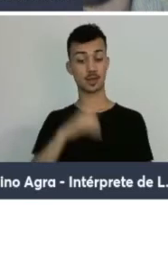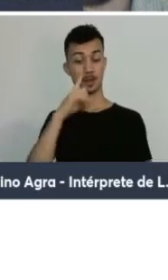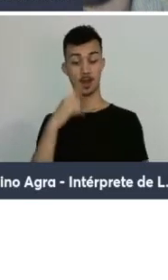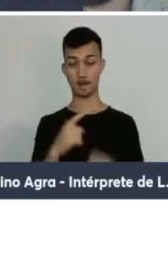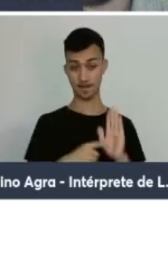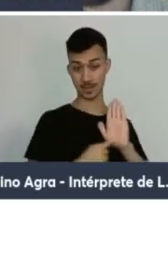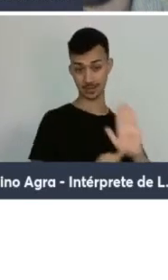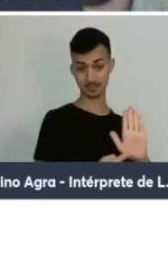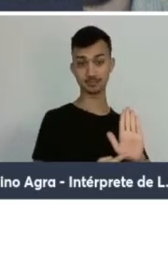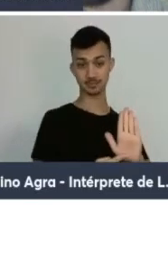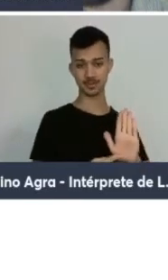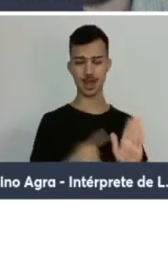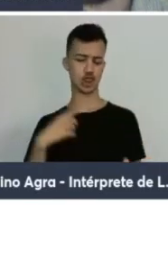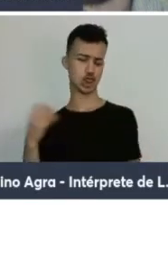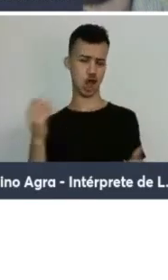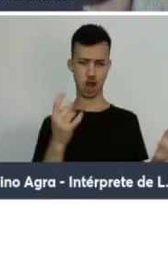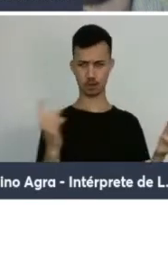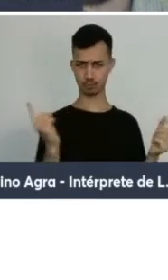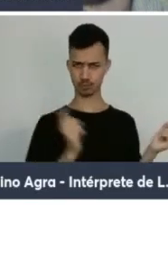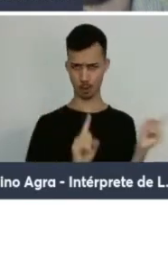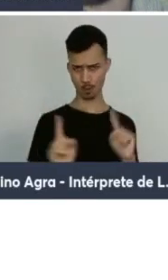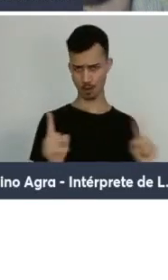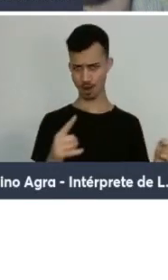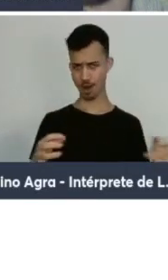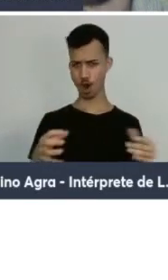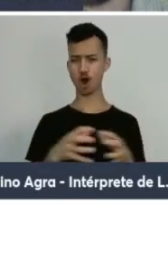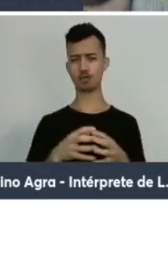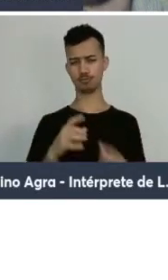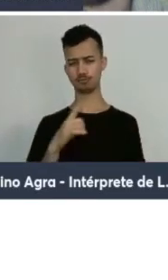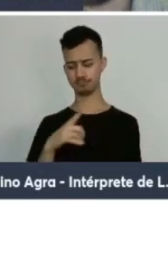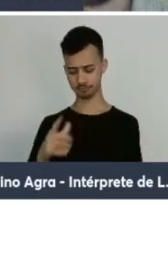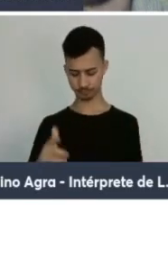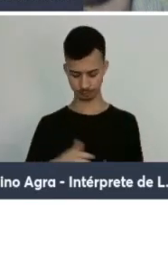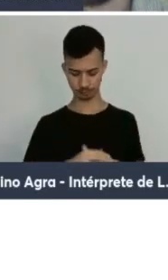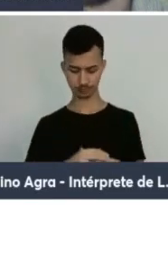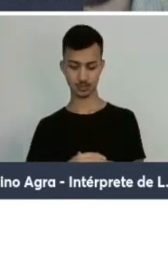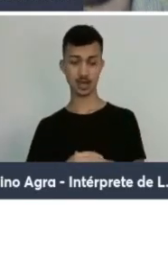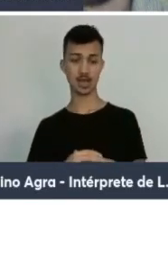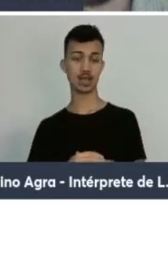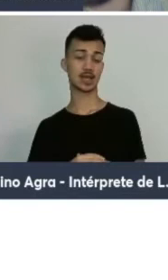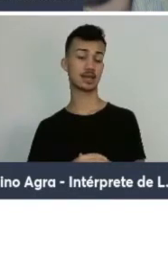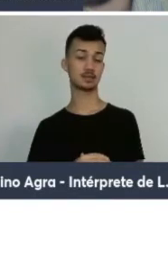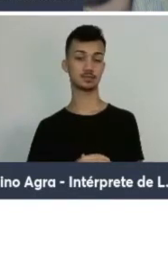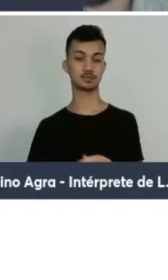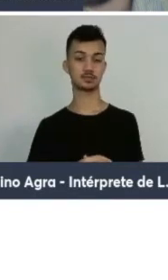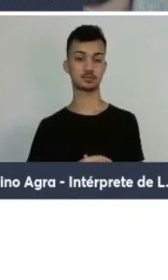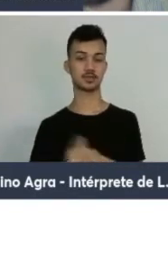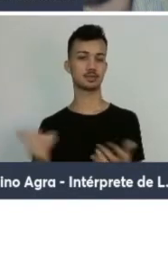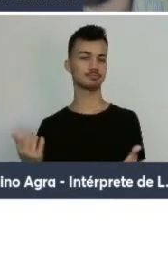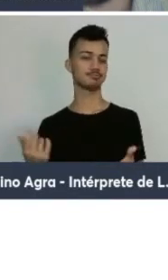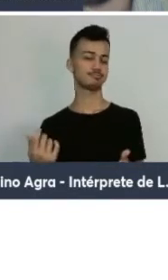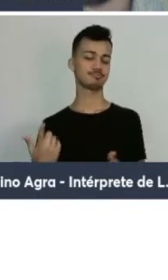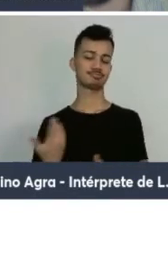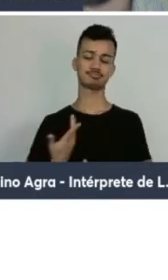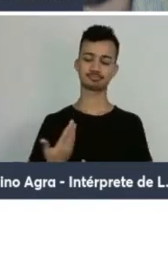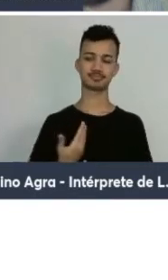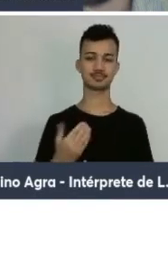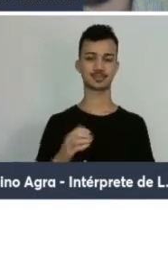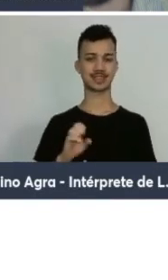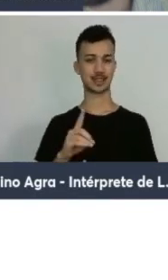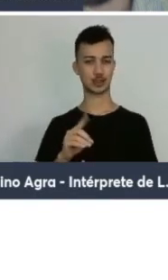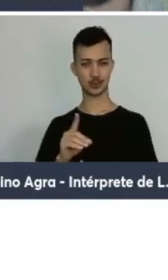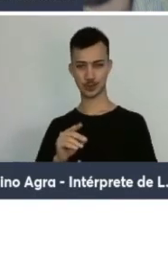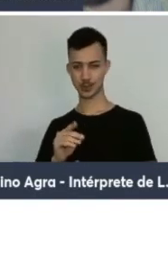apresentação dos novos membros, uma coisa que muito saudoso Eduardo, um cara que gritava lá, que era uma grave